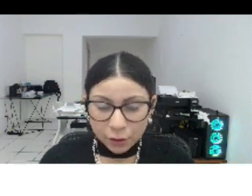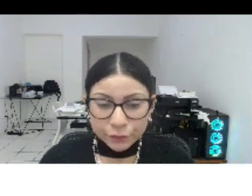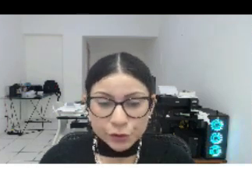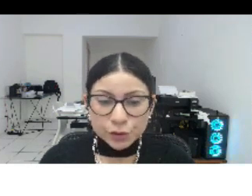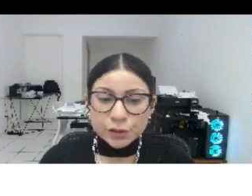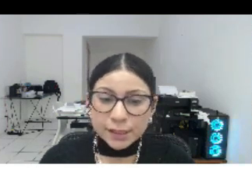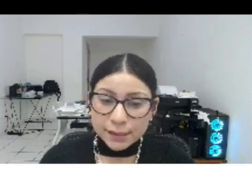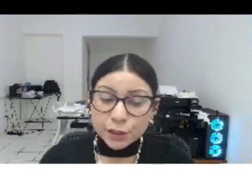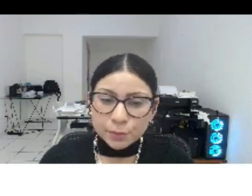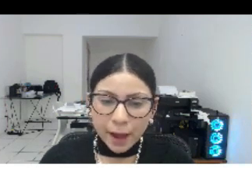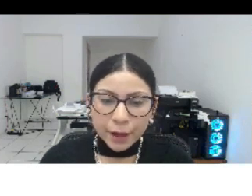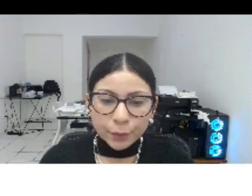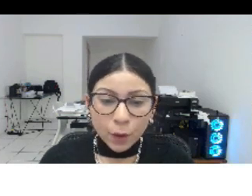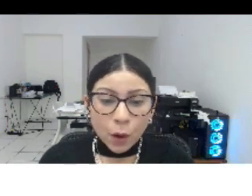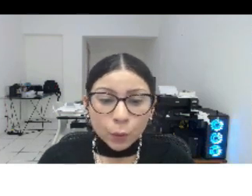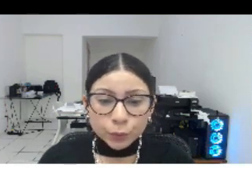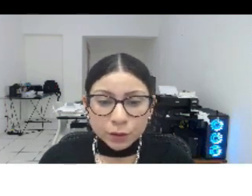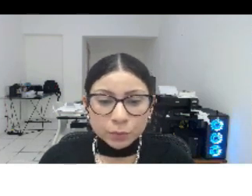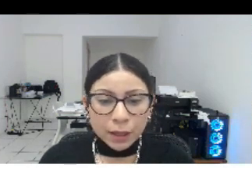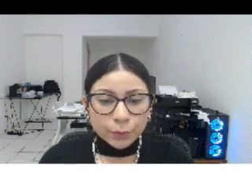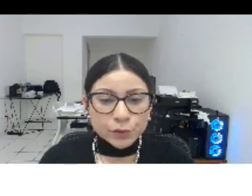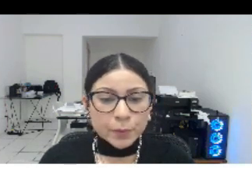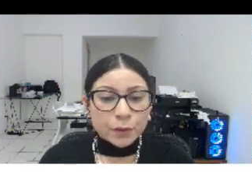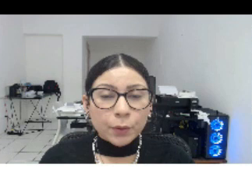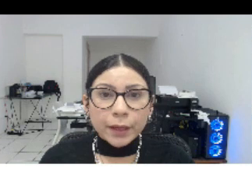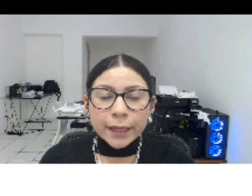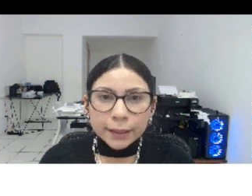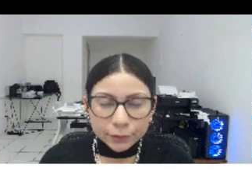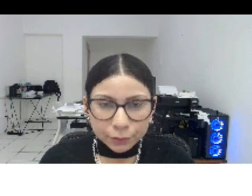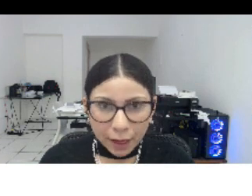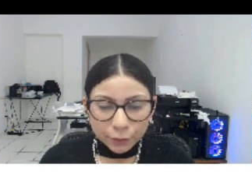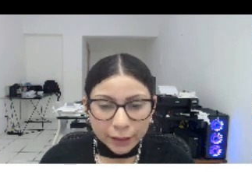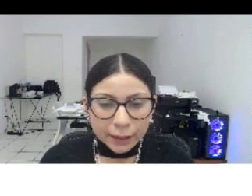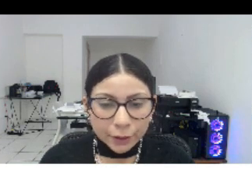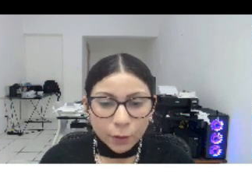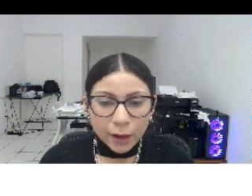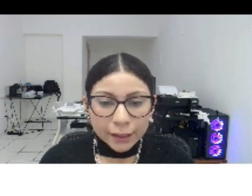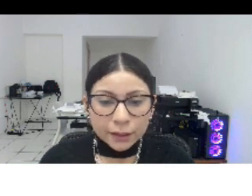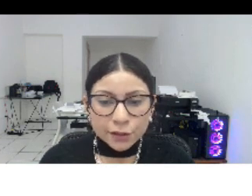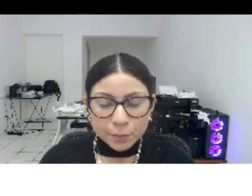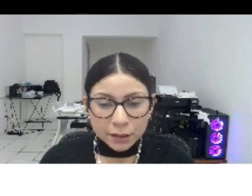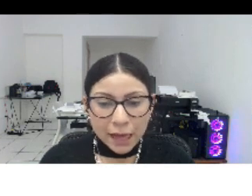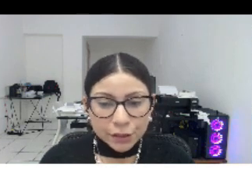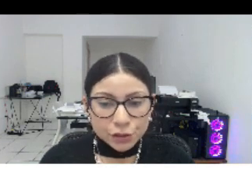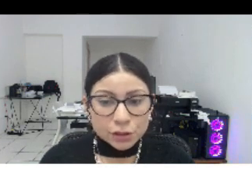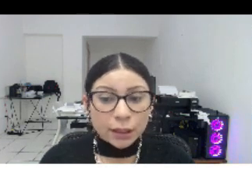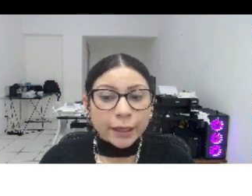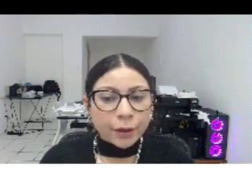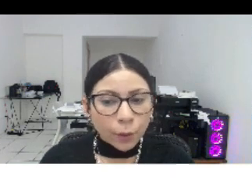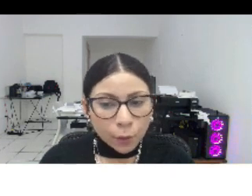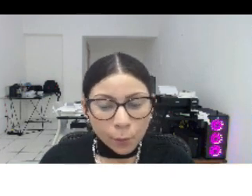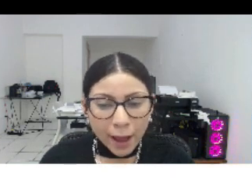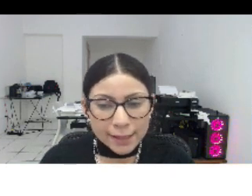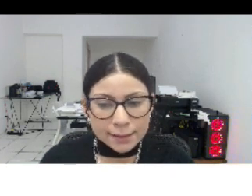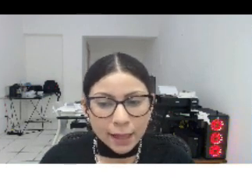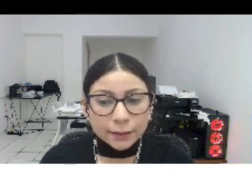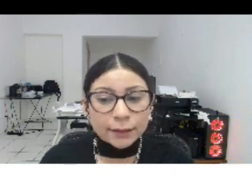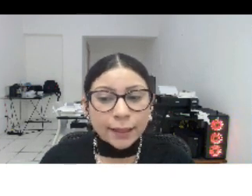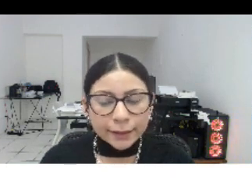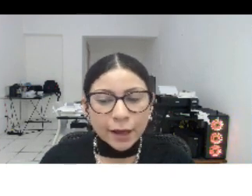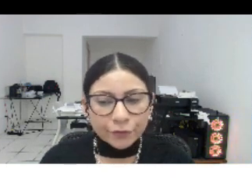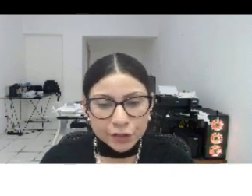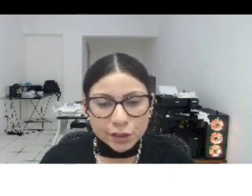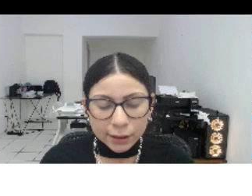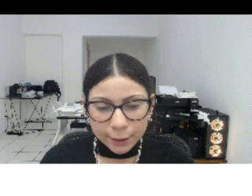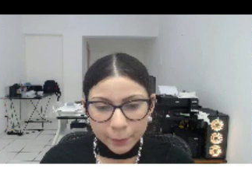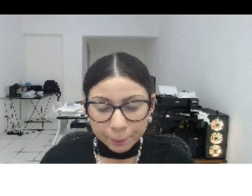Em 16 de maio, o Tribunal Superior Eleitoral declarou a inelegibilidade de Dallagnol com base na